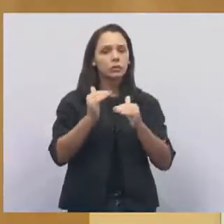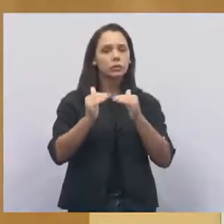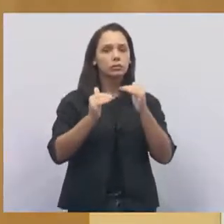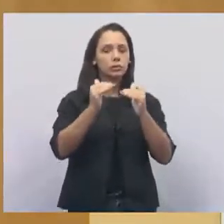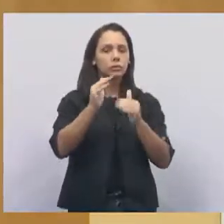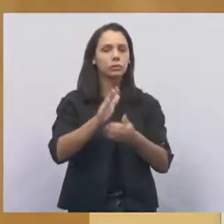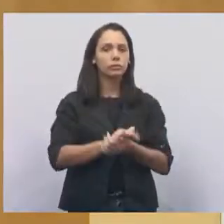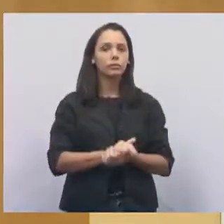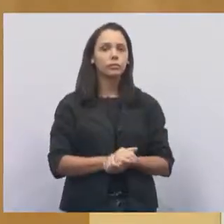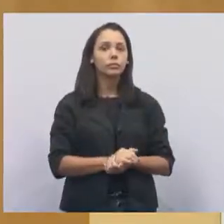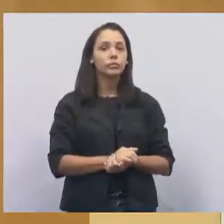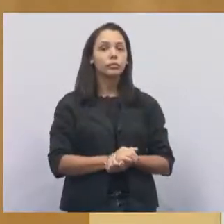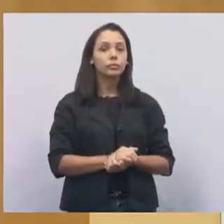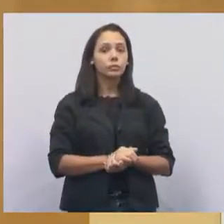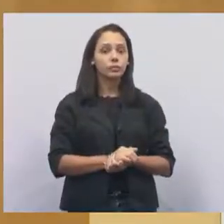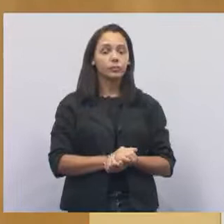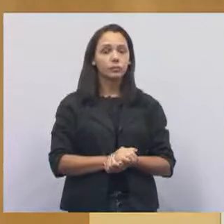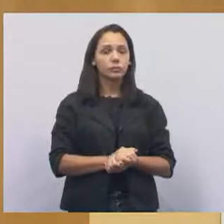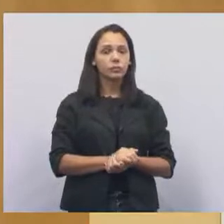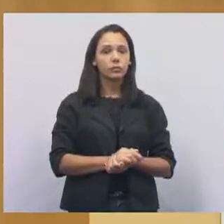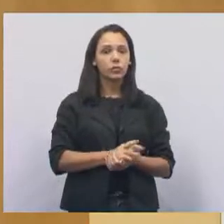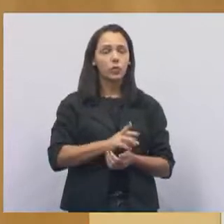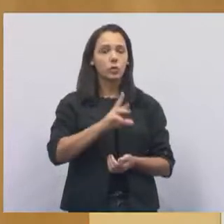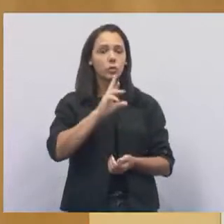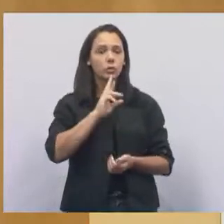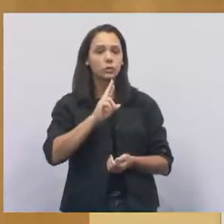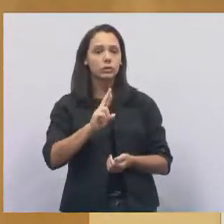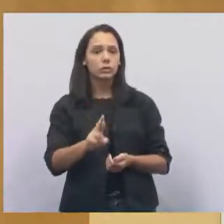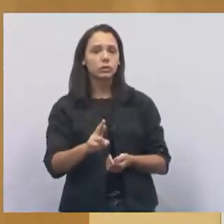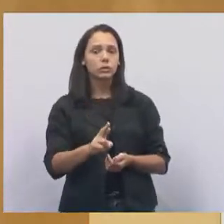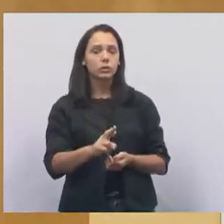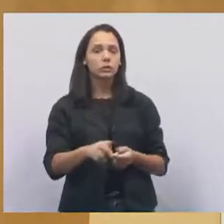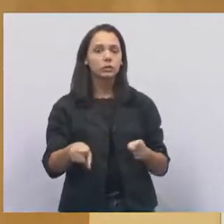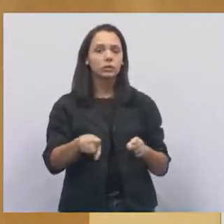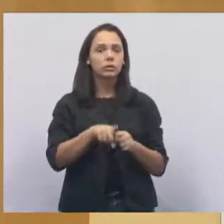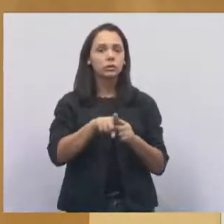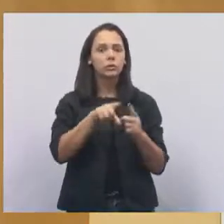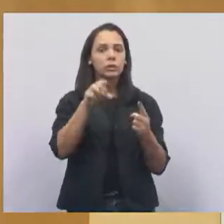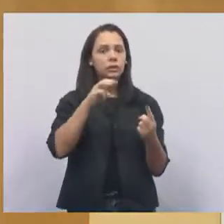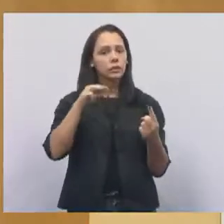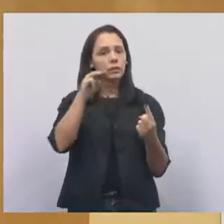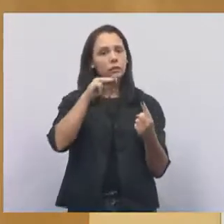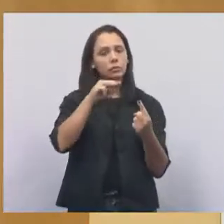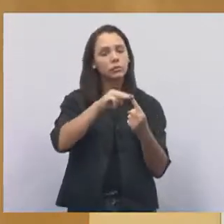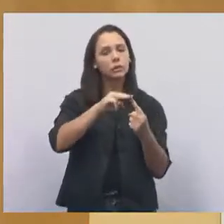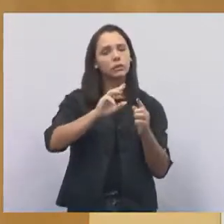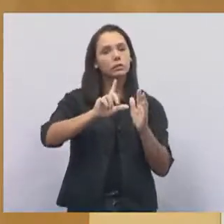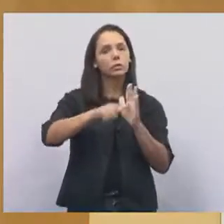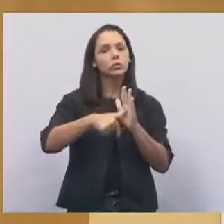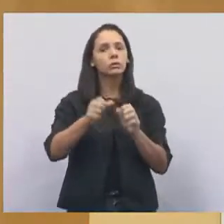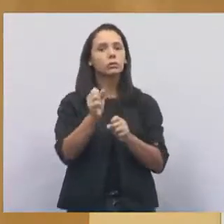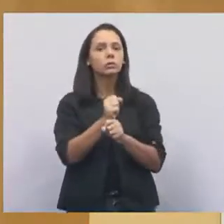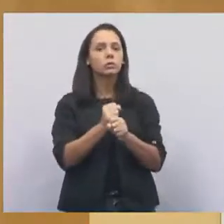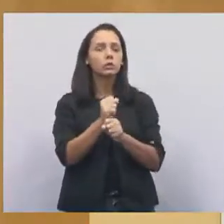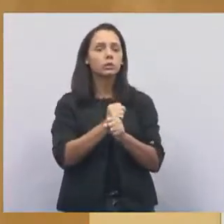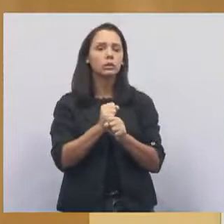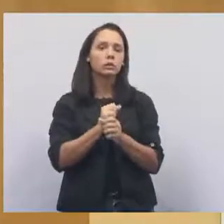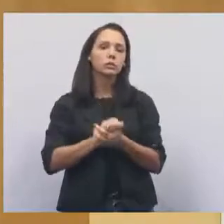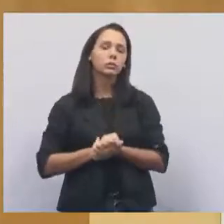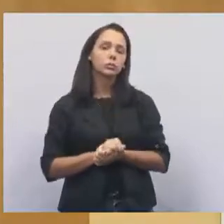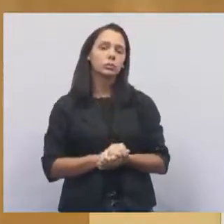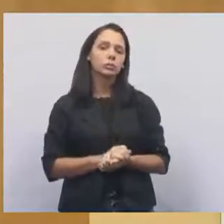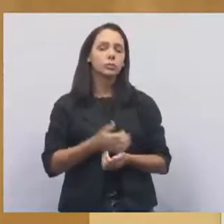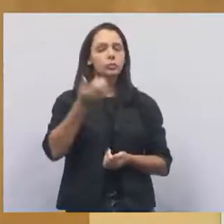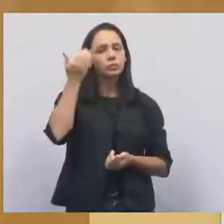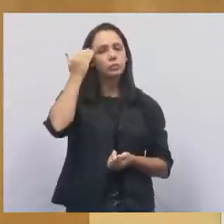e os resultados alcançados bem como as metas propostas para os próximos anos consideramos